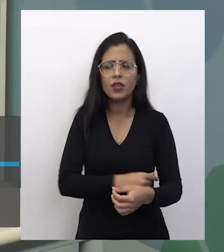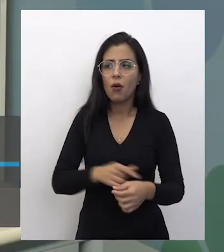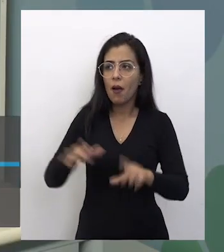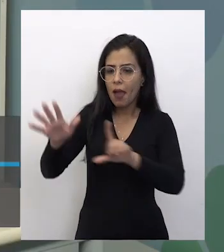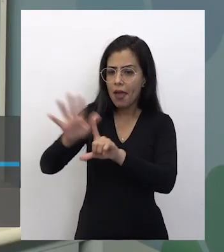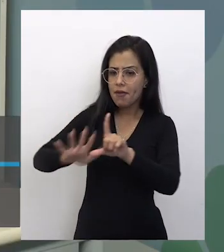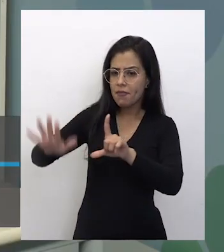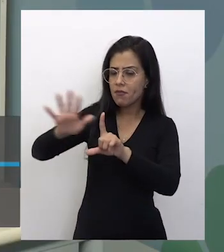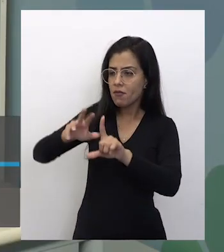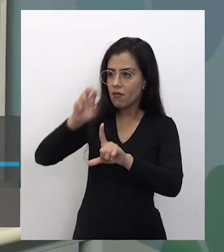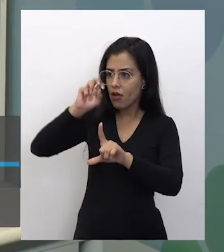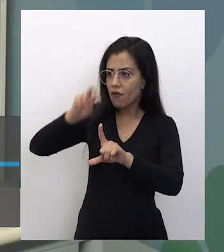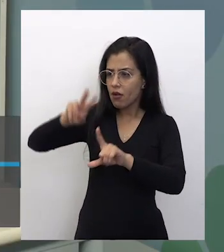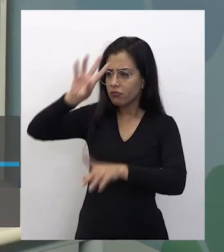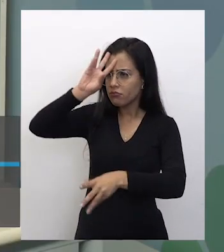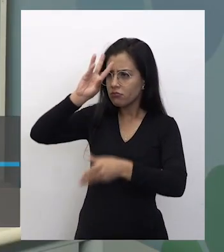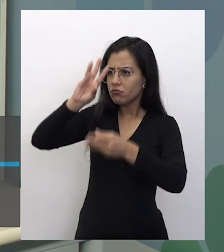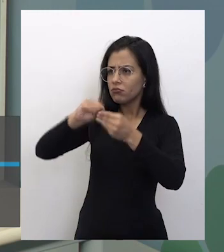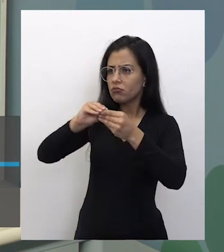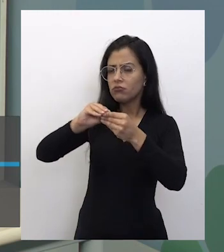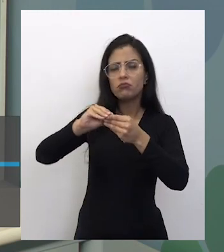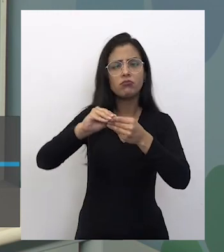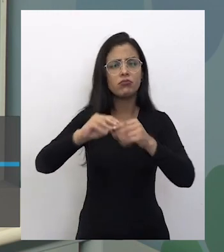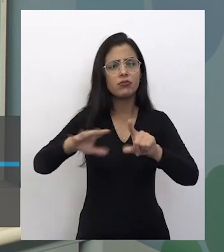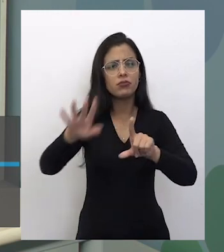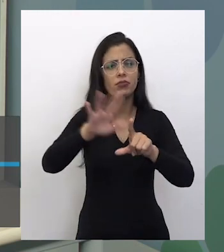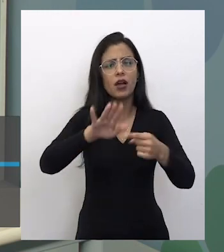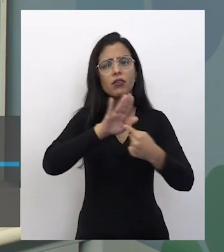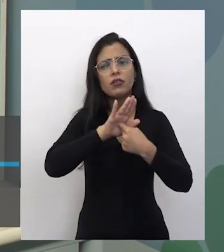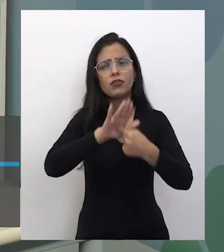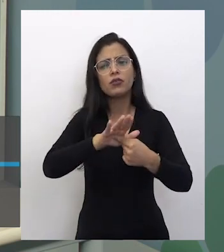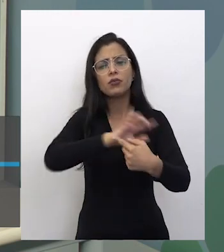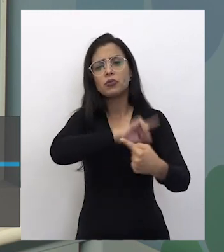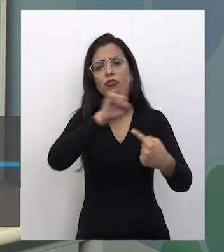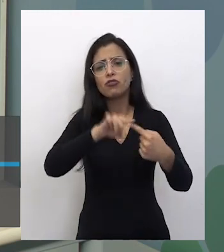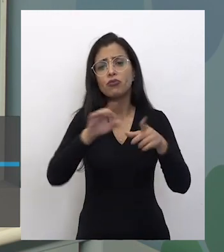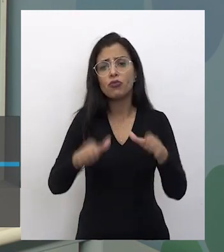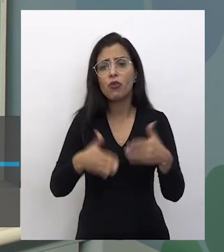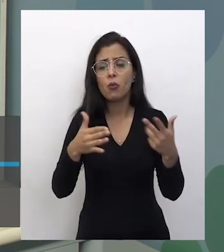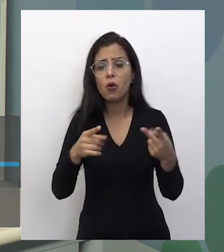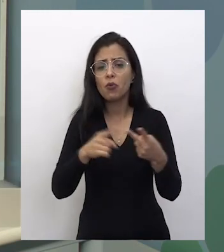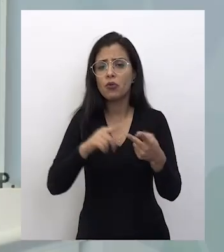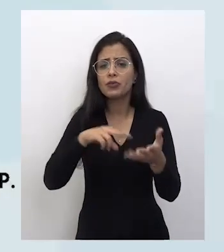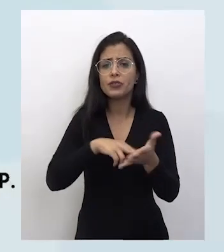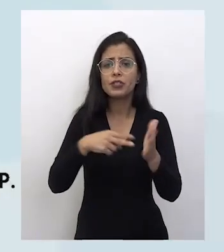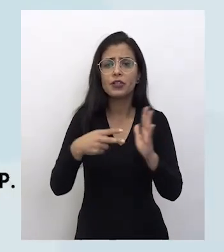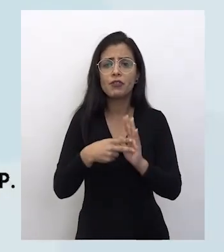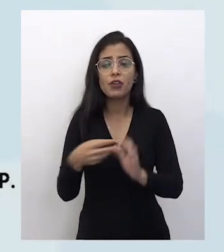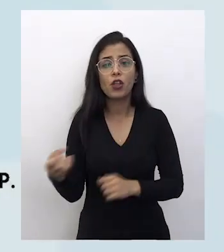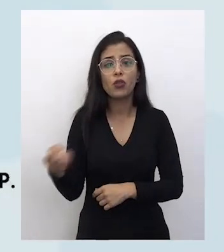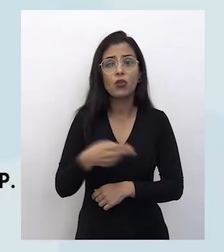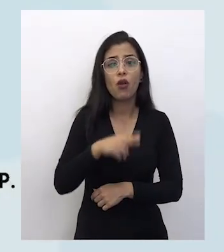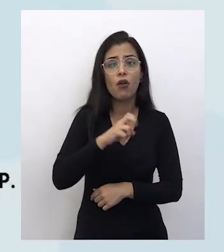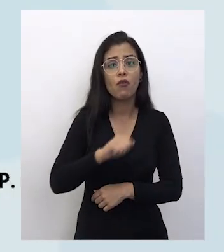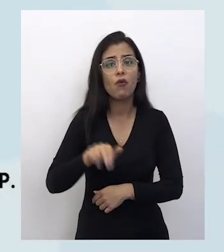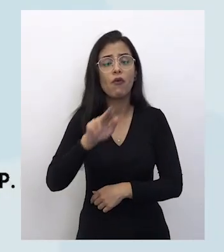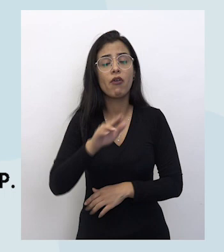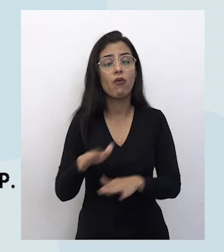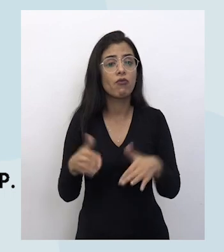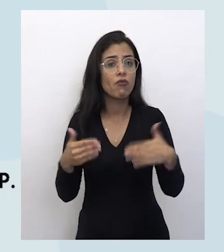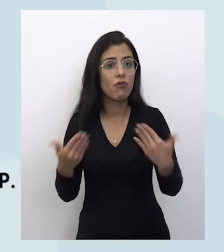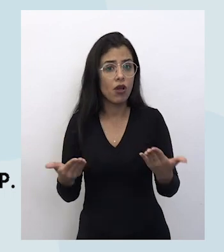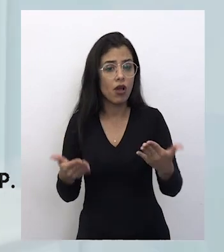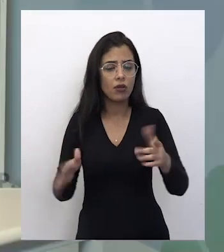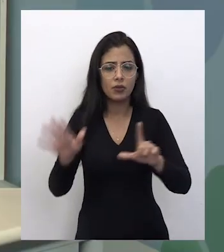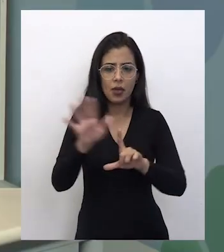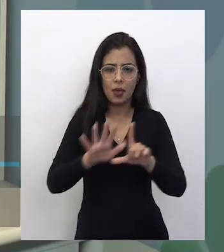imagem, qual a finalidade daquele texto e qual o significado do novo eu nesse texto? Então, vou pedir para voltar um